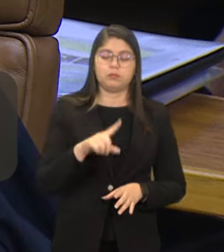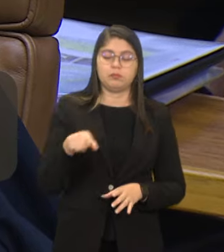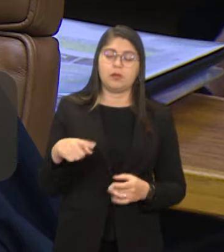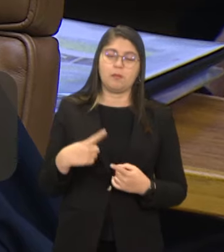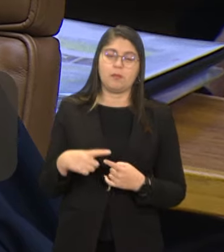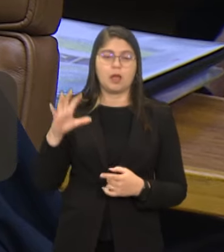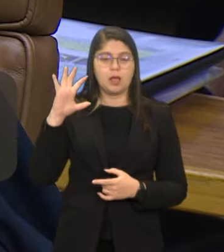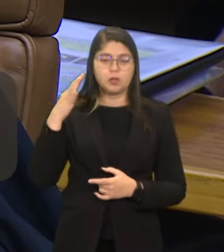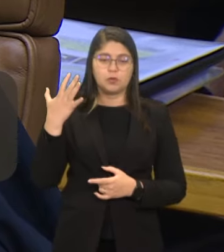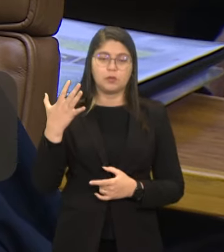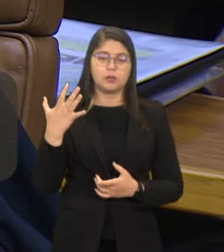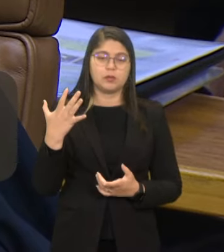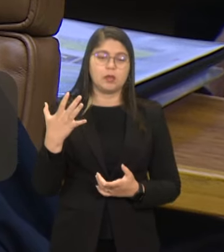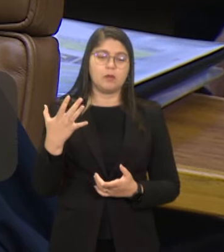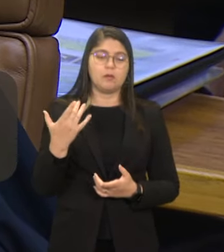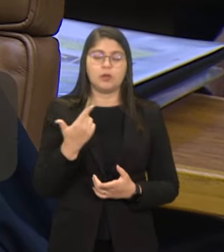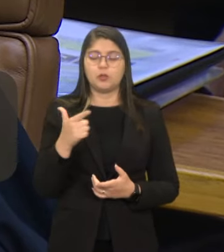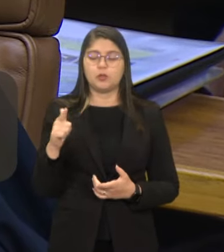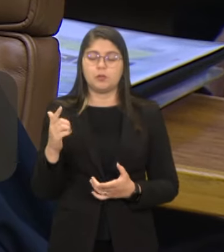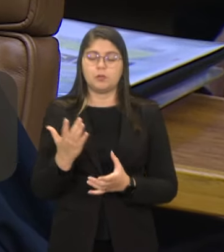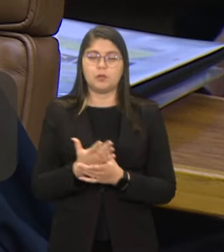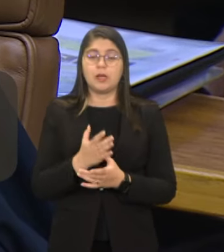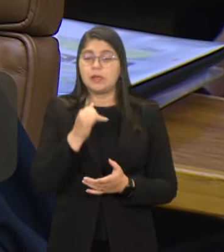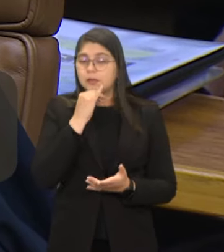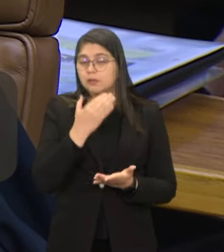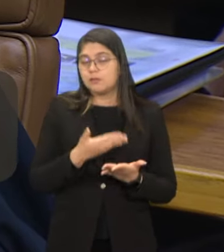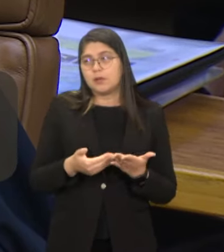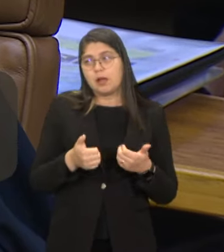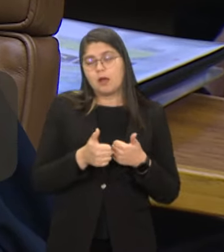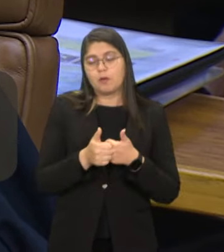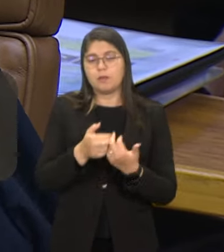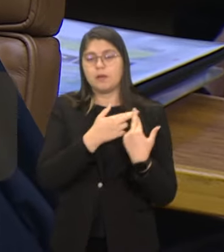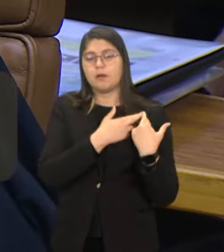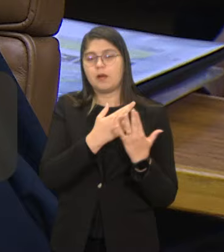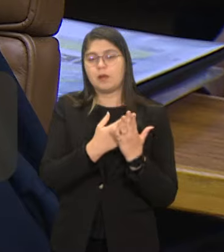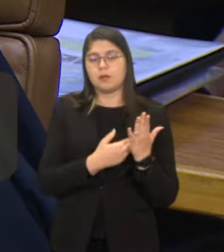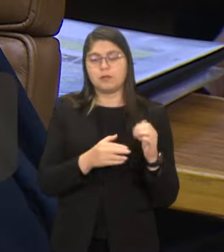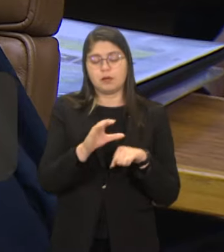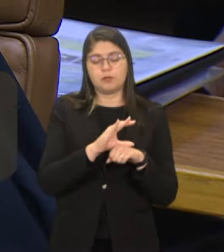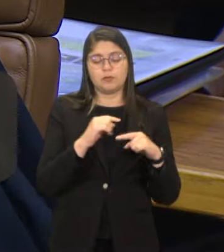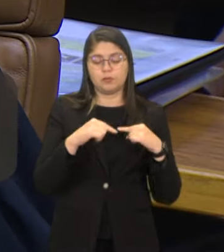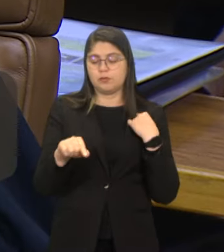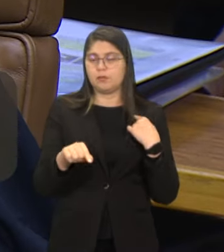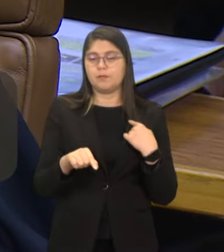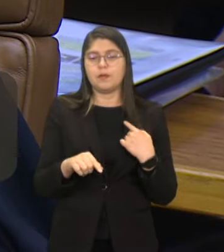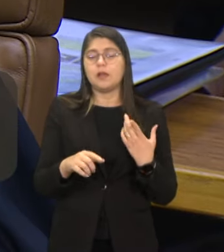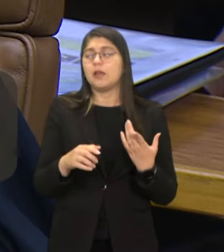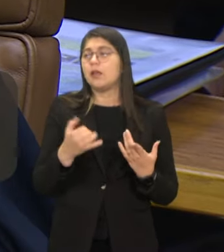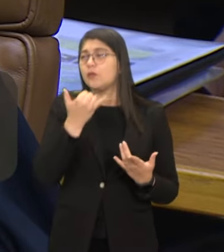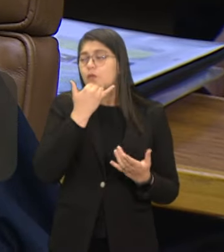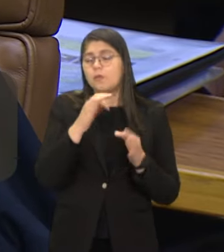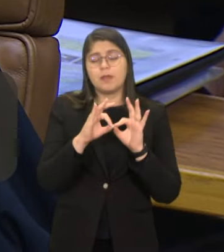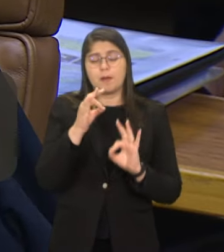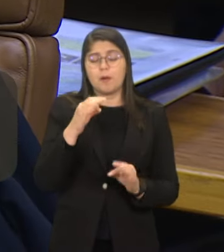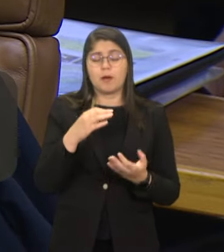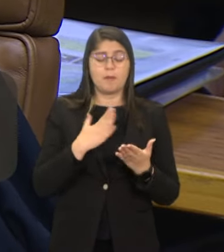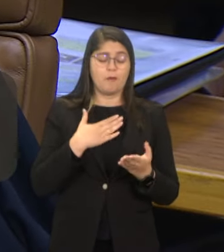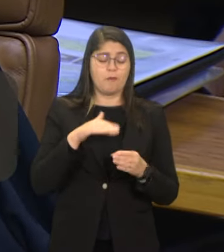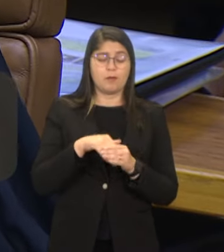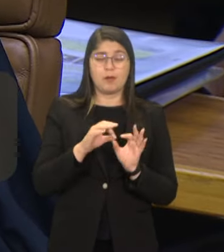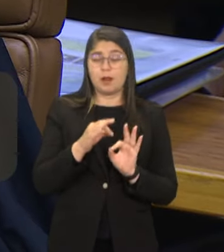dada nos demais casos, e, se vencido, eu acompanho o eminente relator pela inconstitucionalidade. E, no mais, me perdoe pela demora, o voto é bem longo, mas é